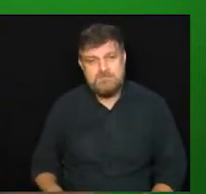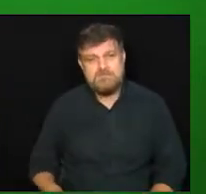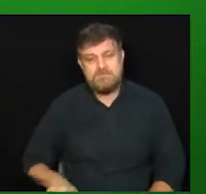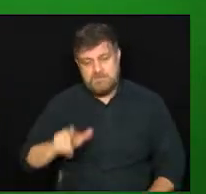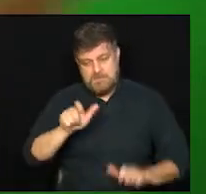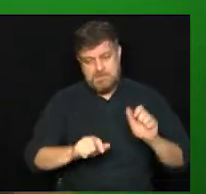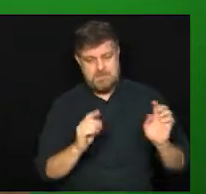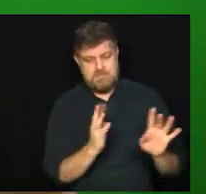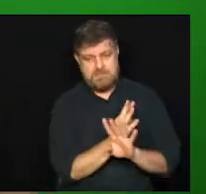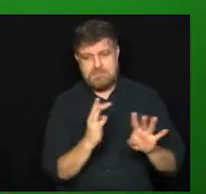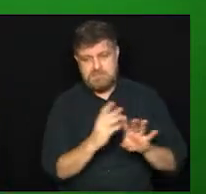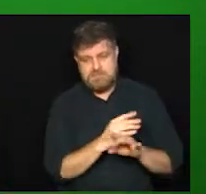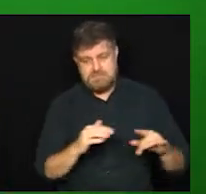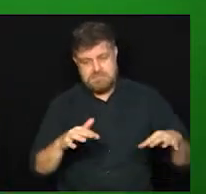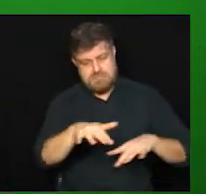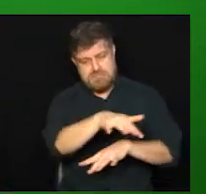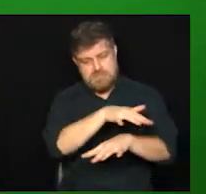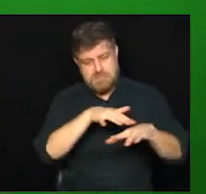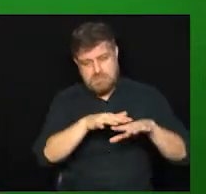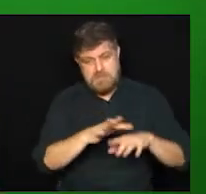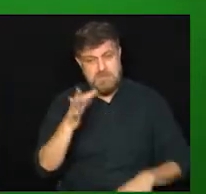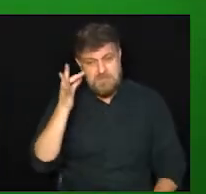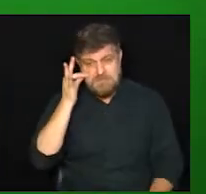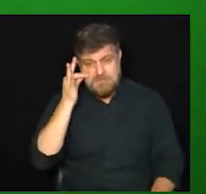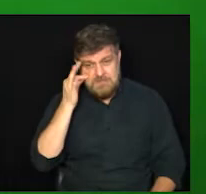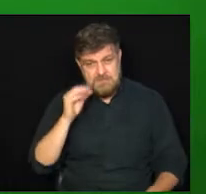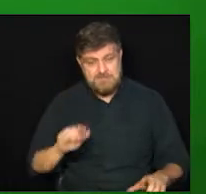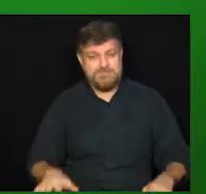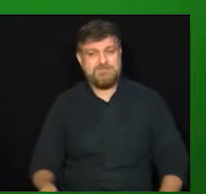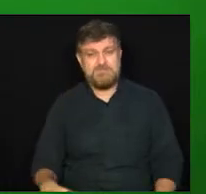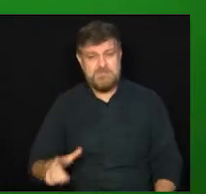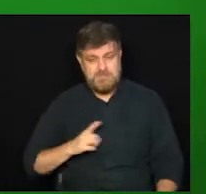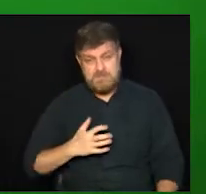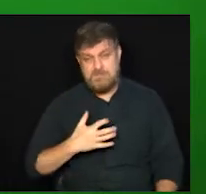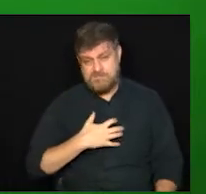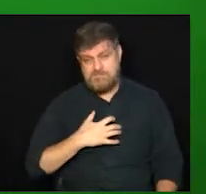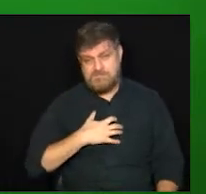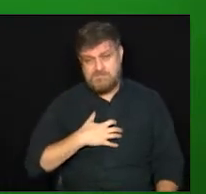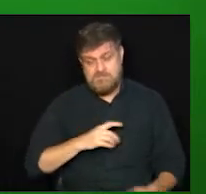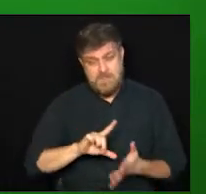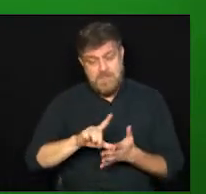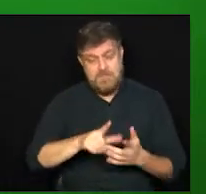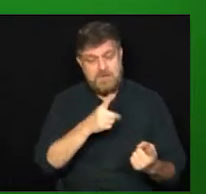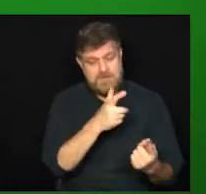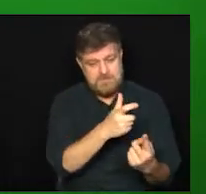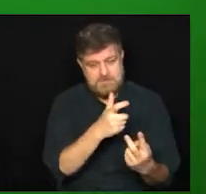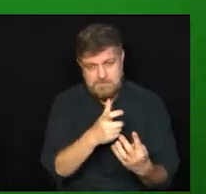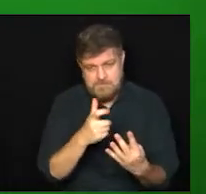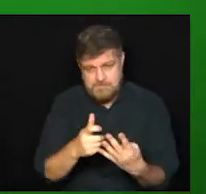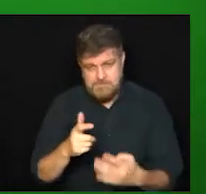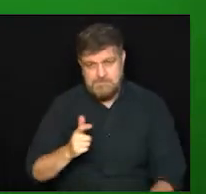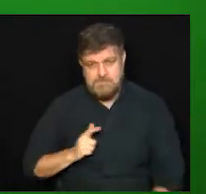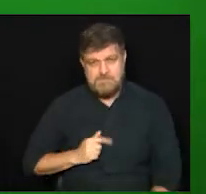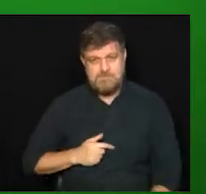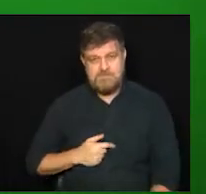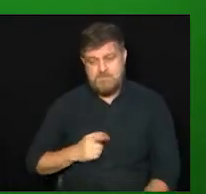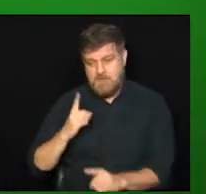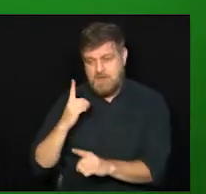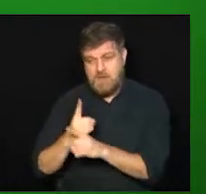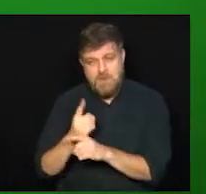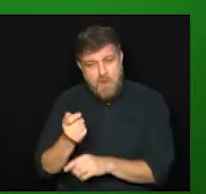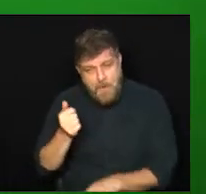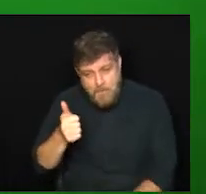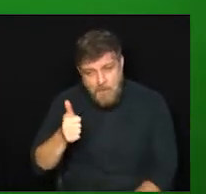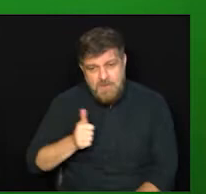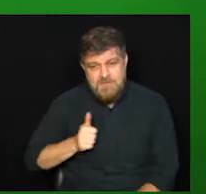aglomeração, claro, depois da vacina. Então, isso a gente tem sentido, né? Eventos pequenos vão deixar de existir, vai para esse